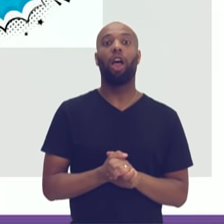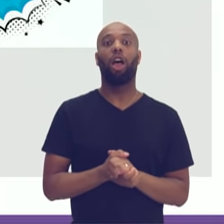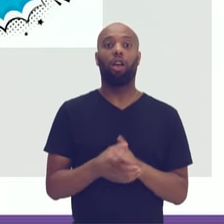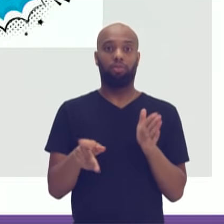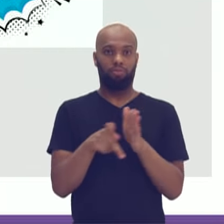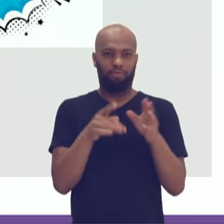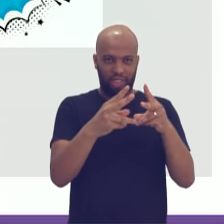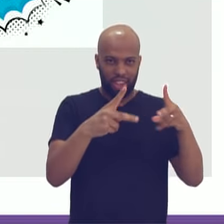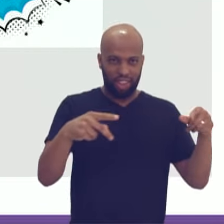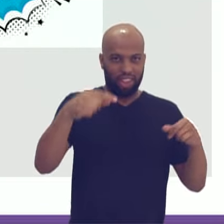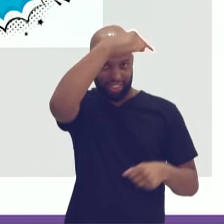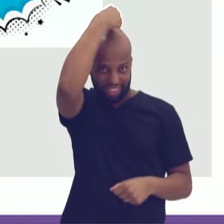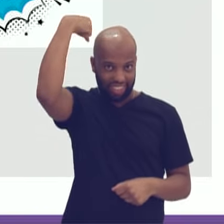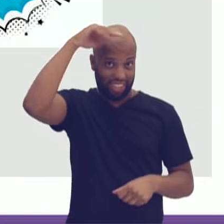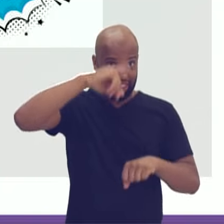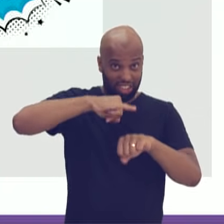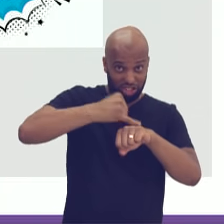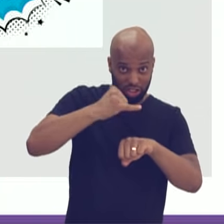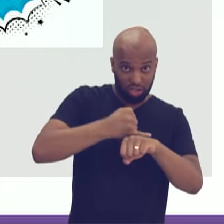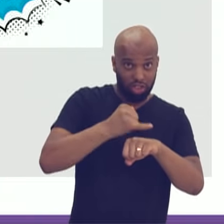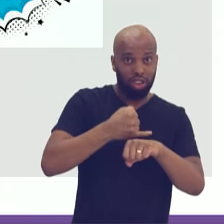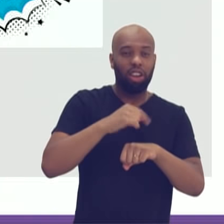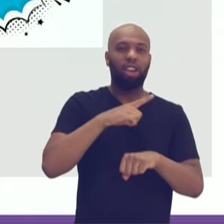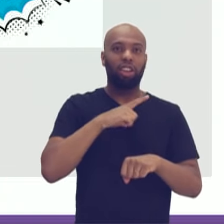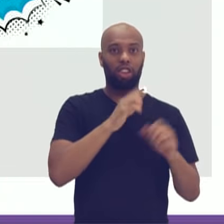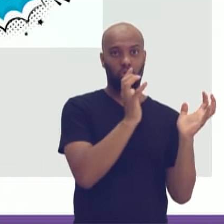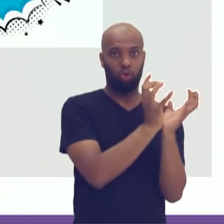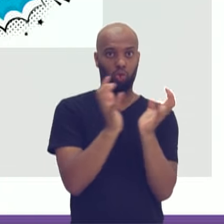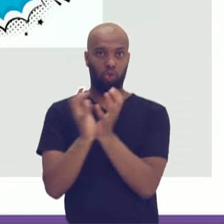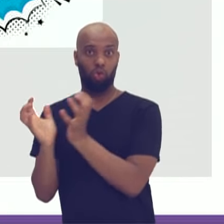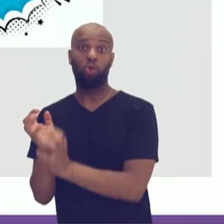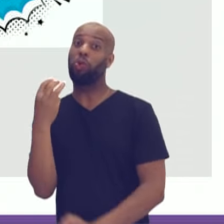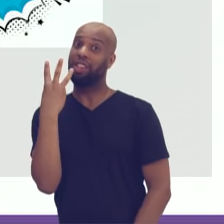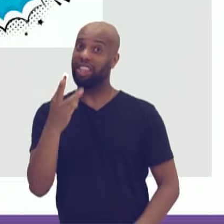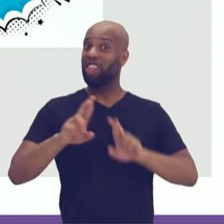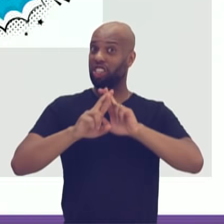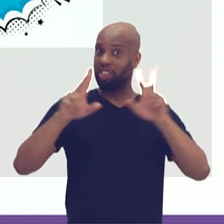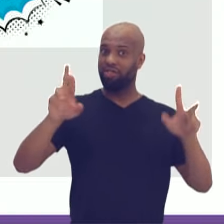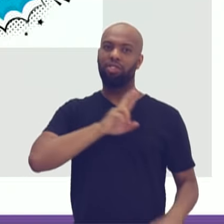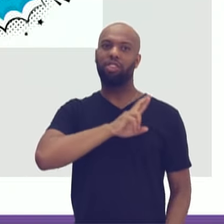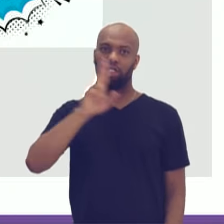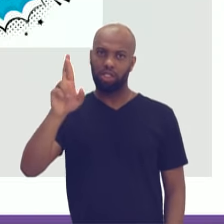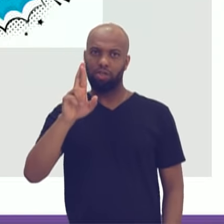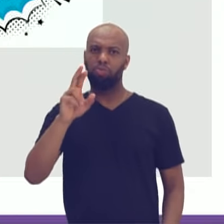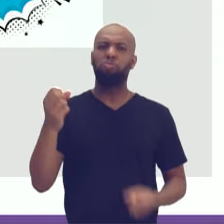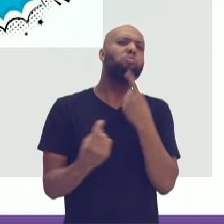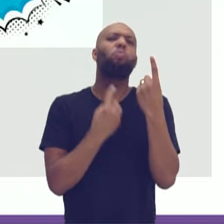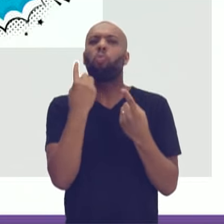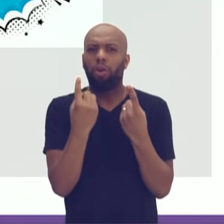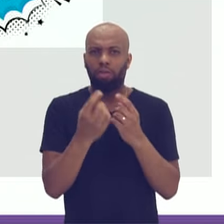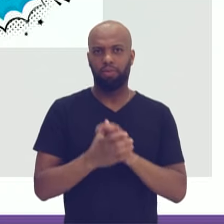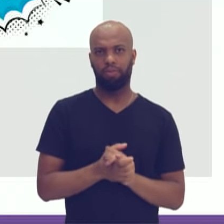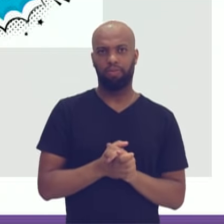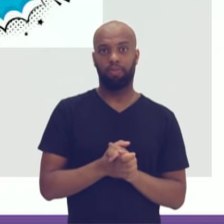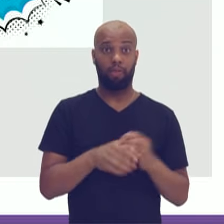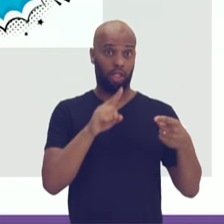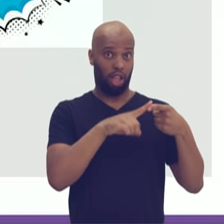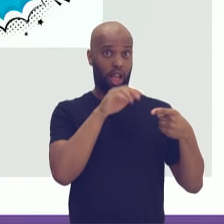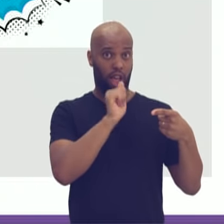Terra Santa, Jerusalém, convivem 3 diferentes grupos religiosos. Quais são eles?